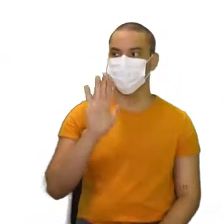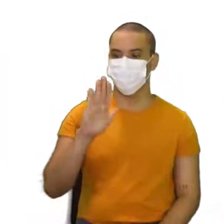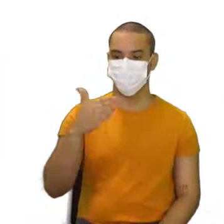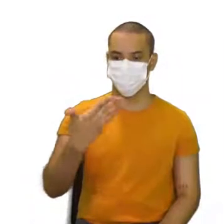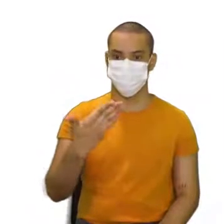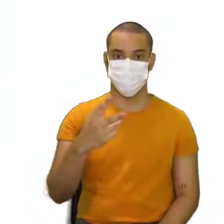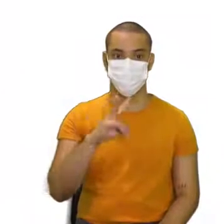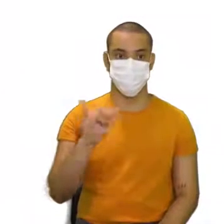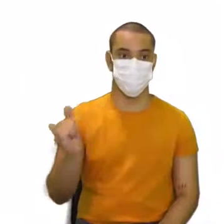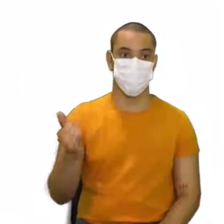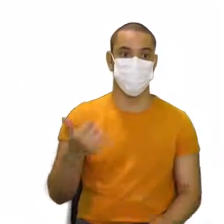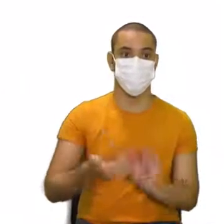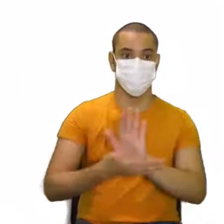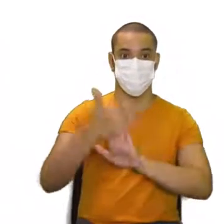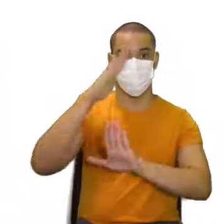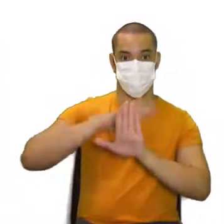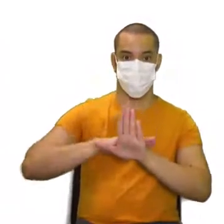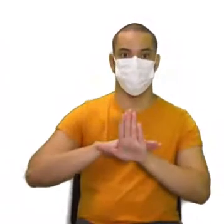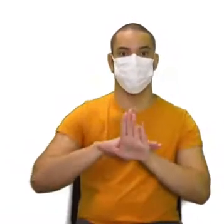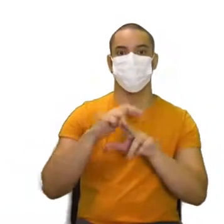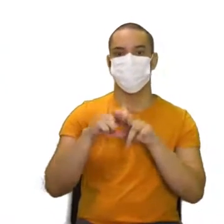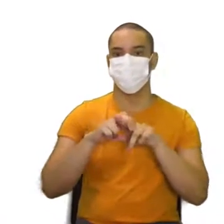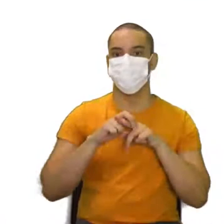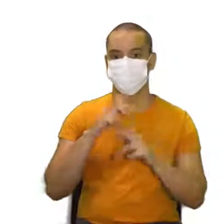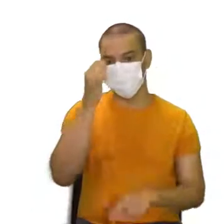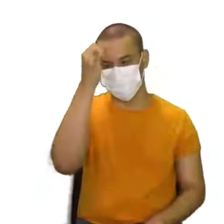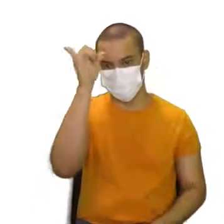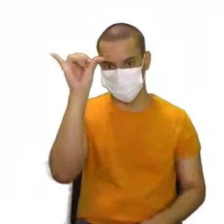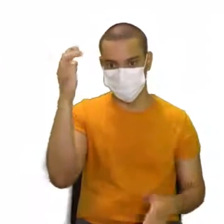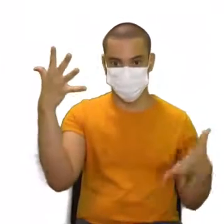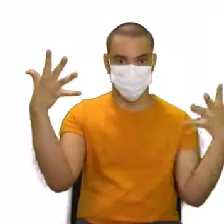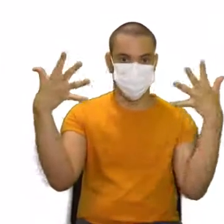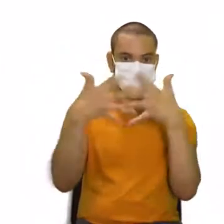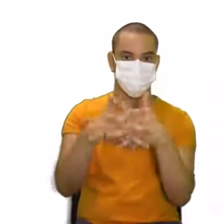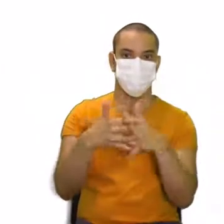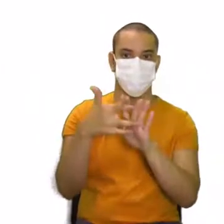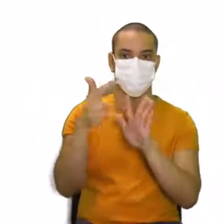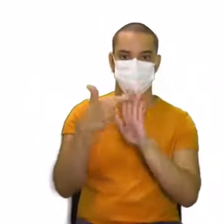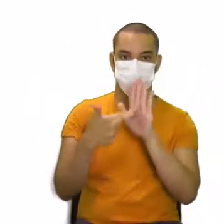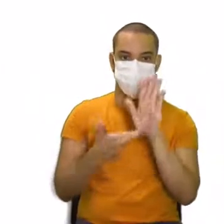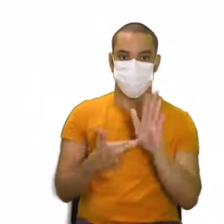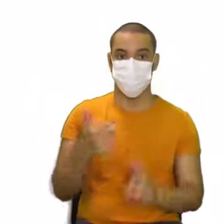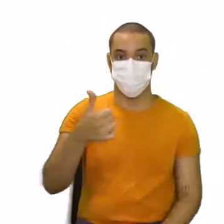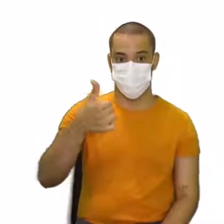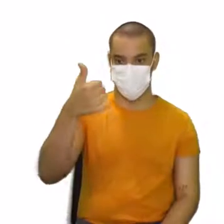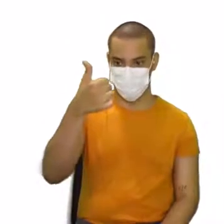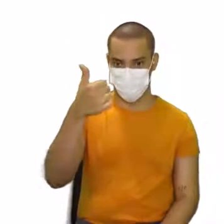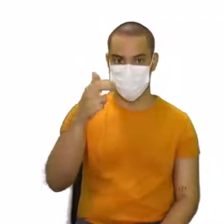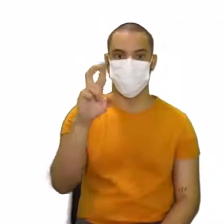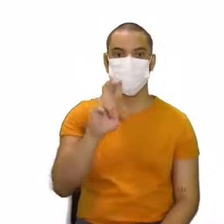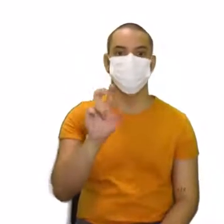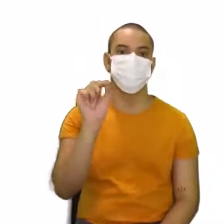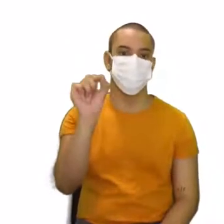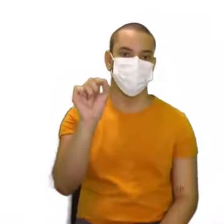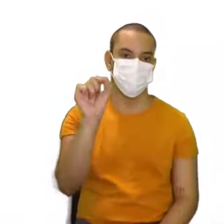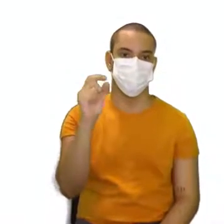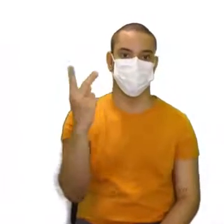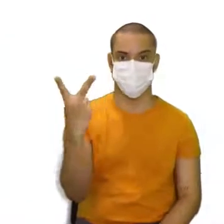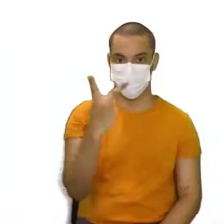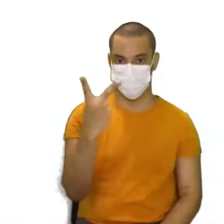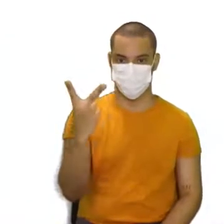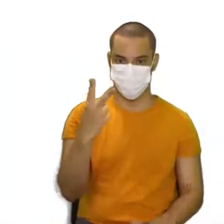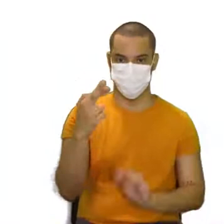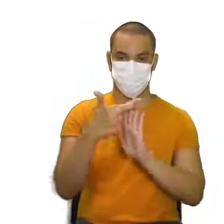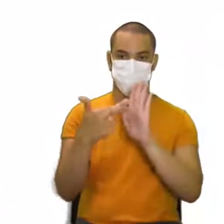Palma da Mão vai ser a costa então para não confundir com a regra número um Observe que nas duas regras